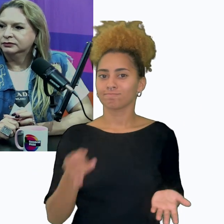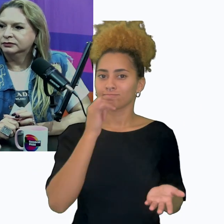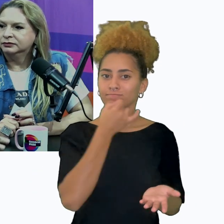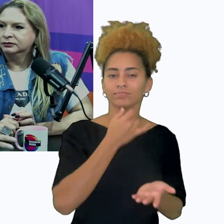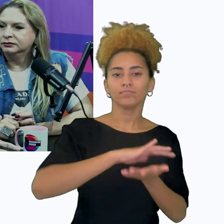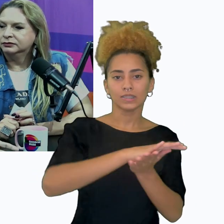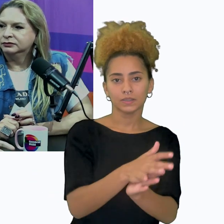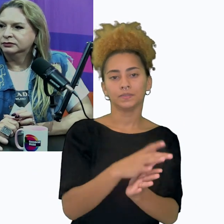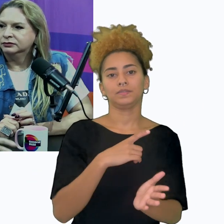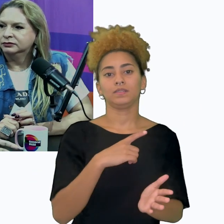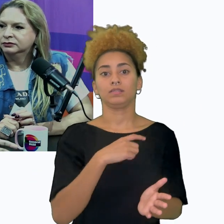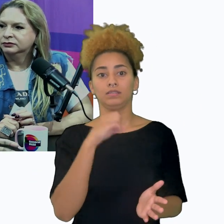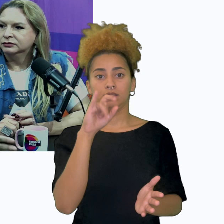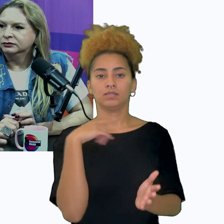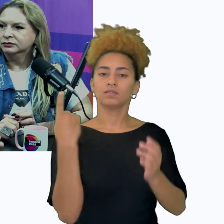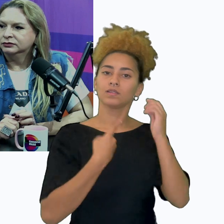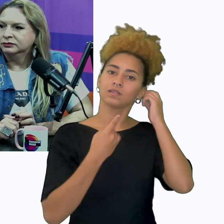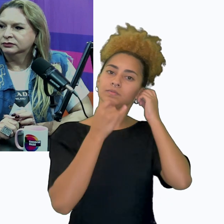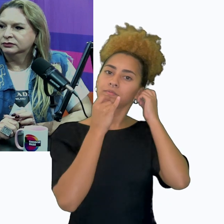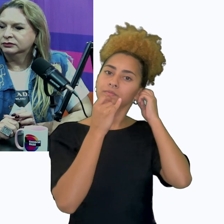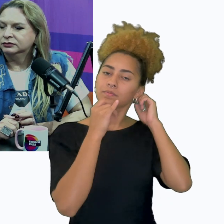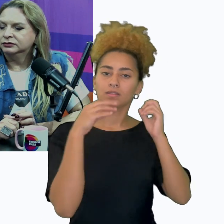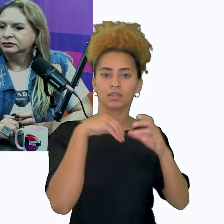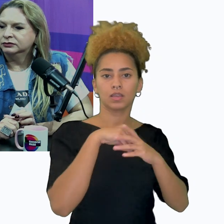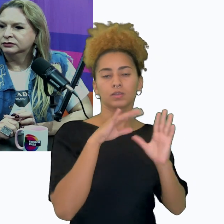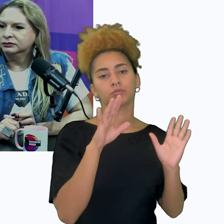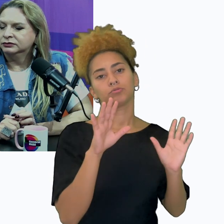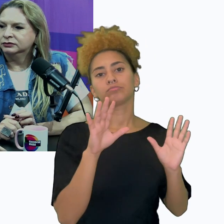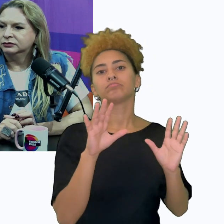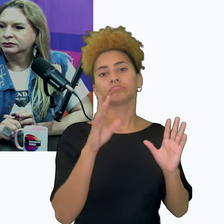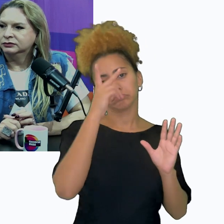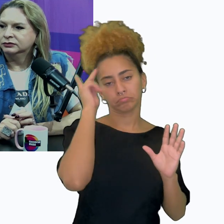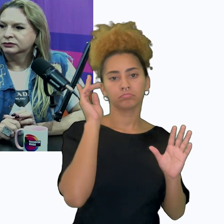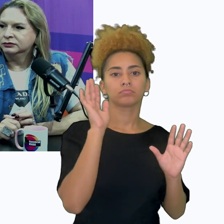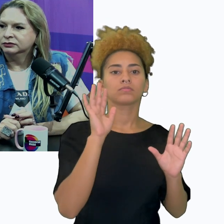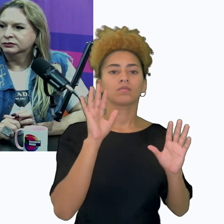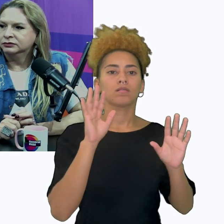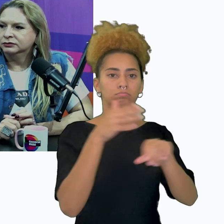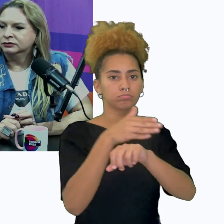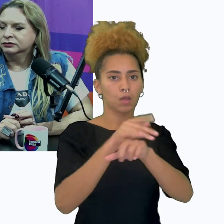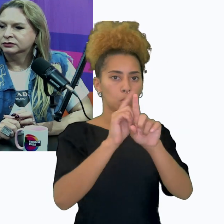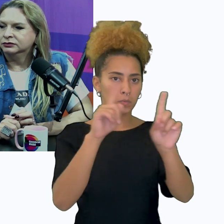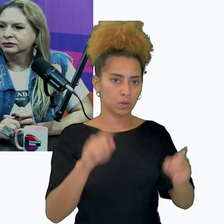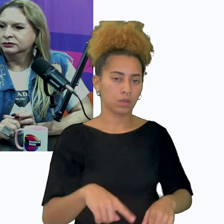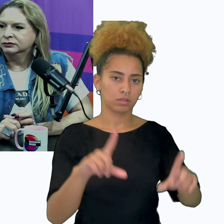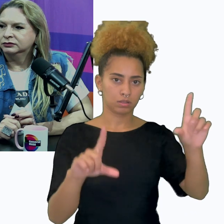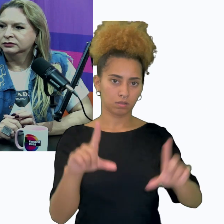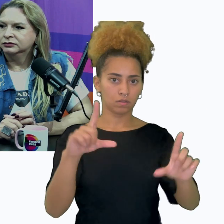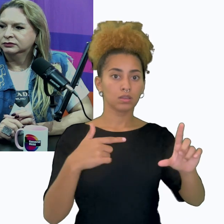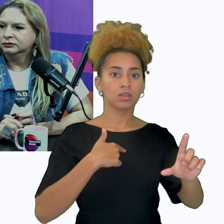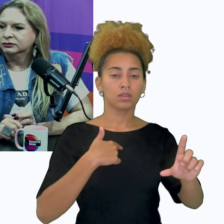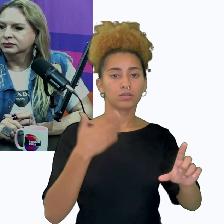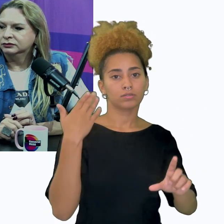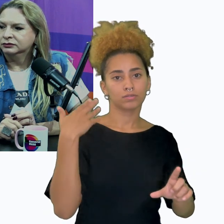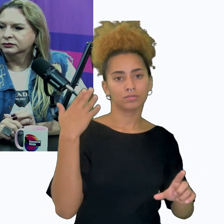Elas não têm coragem, é preconceito. Quem está dentro de uma emissora, que é o superintendente, se for... Eu tive